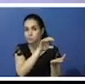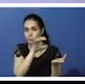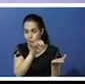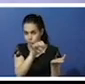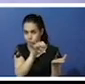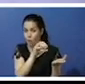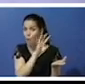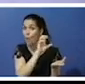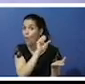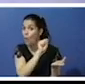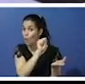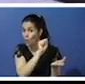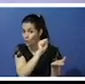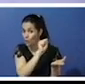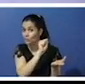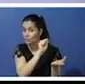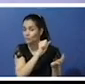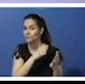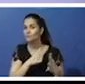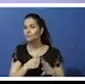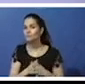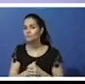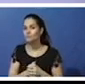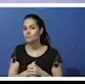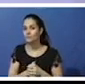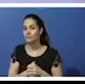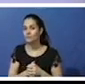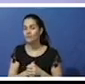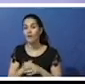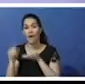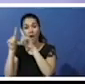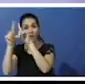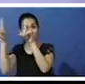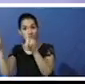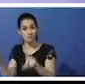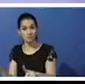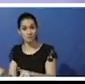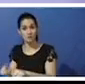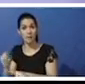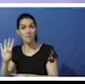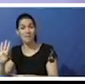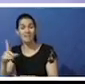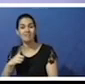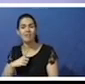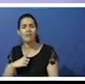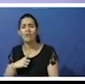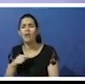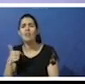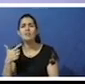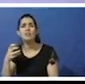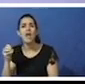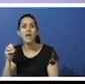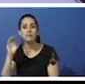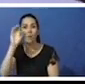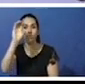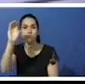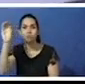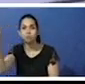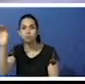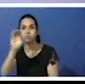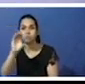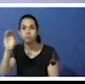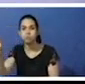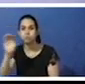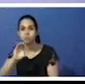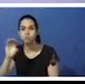esses buraquinhos aqui, tá, gente? E a estante B tem 10 buraquinhos, tá?